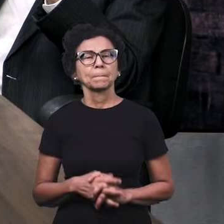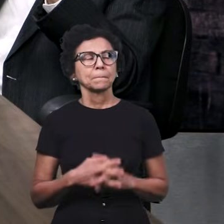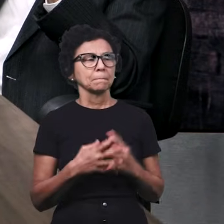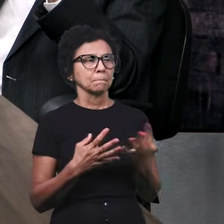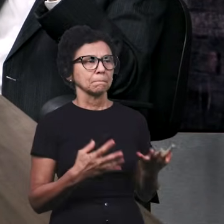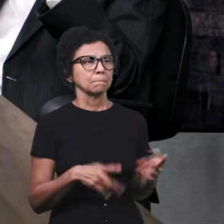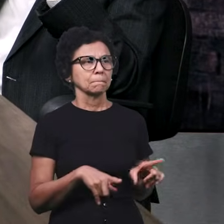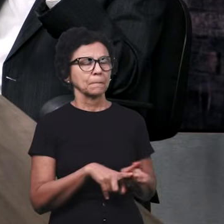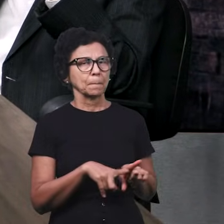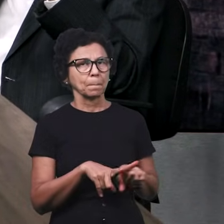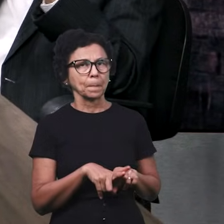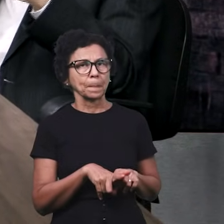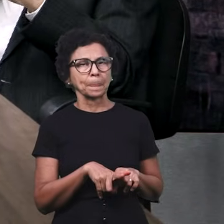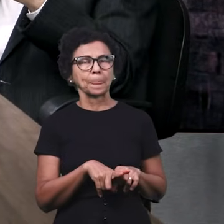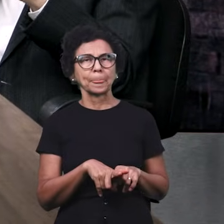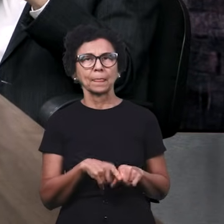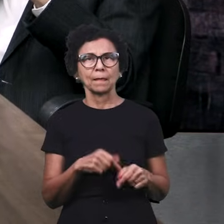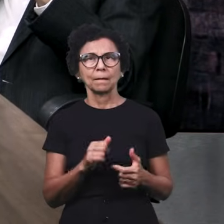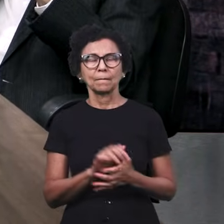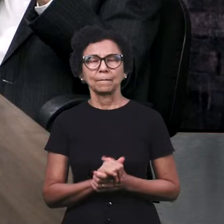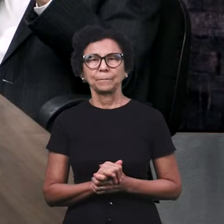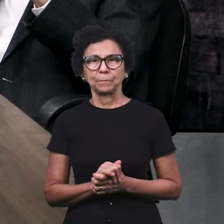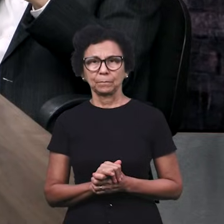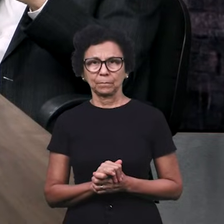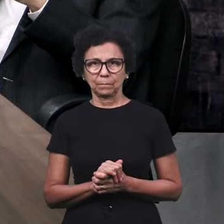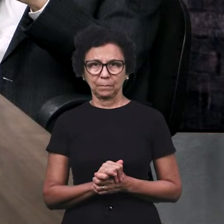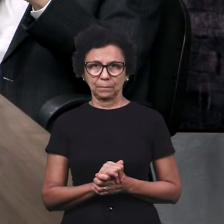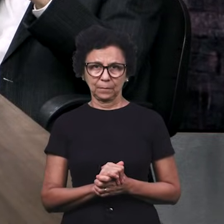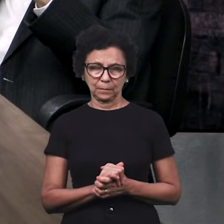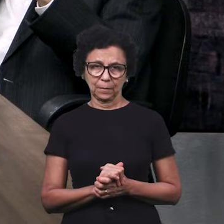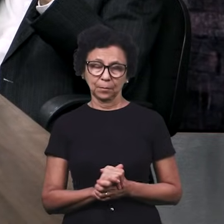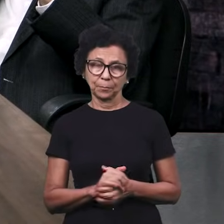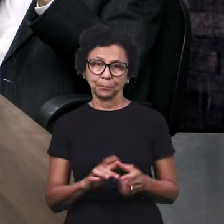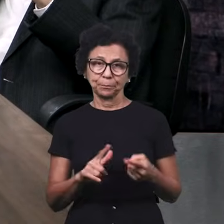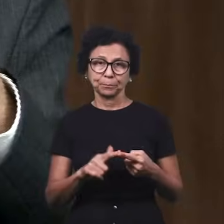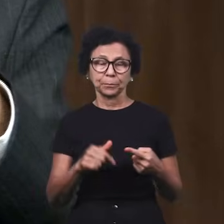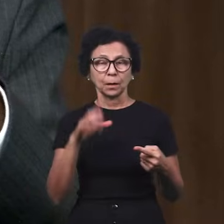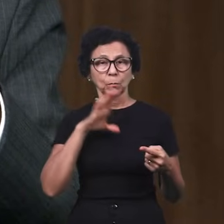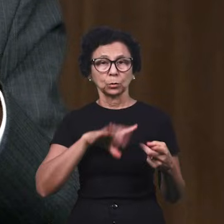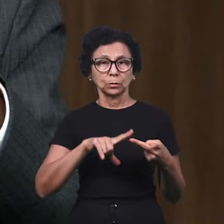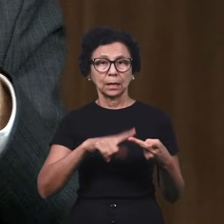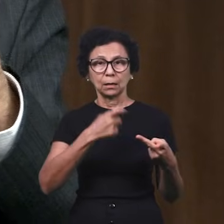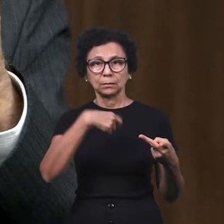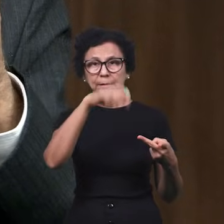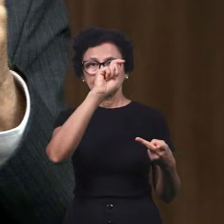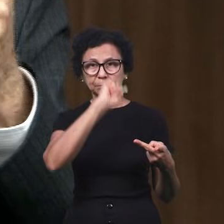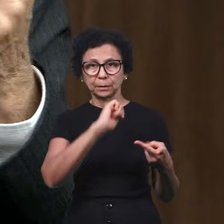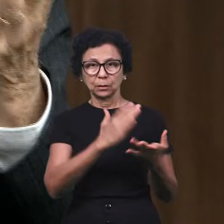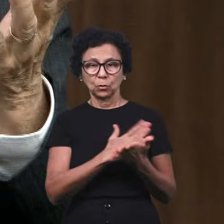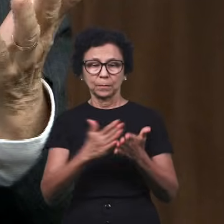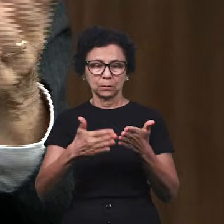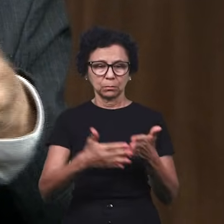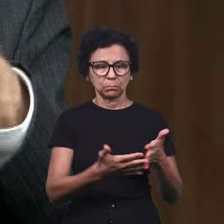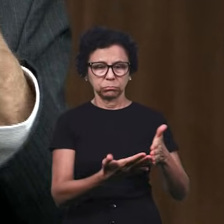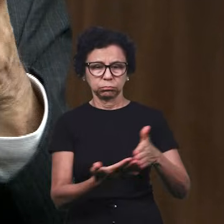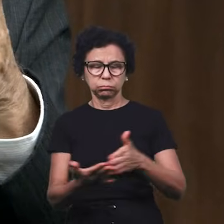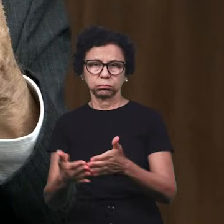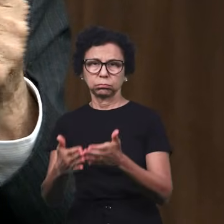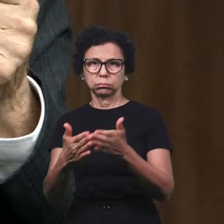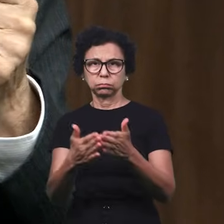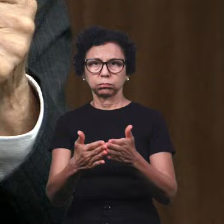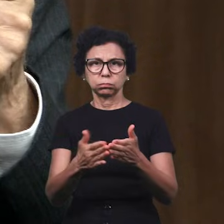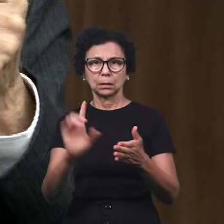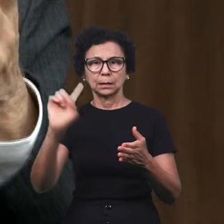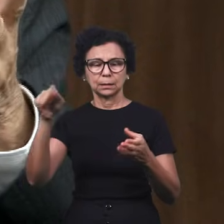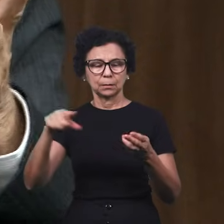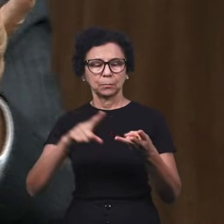as navegações elas foram iniciadas principalmente por Portugal e Espanha e depois acompanhadas, seguidas